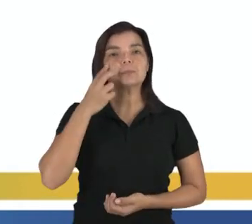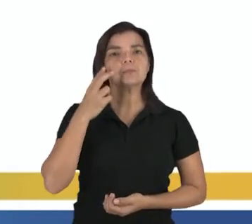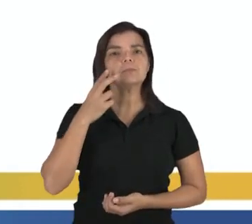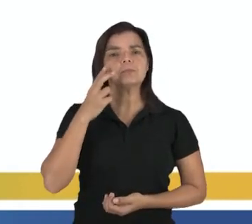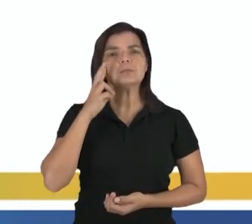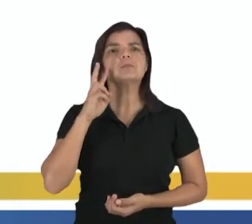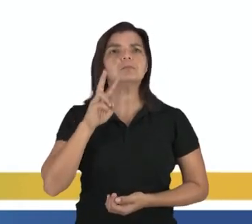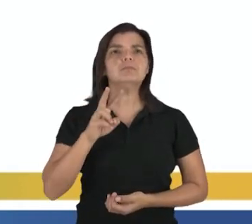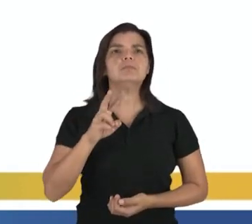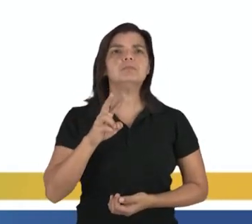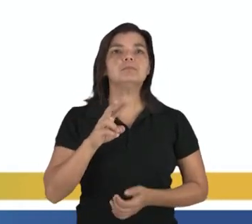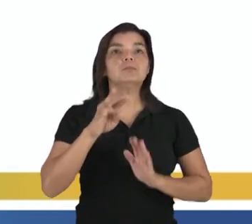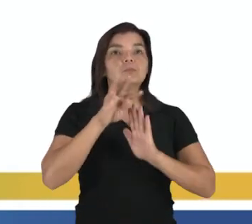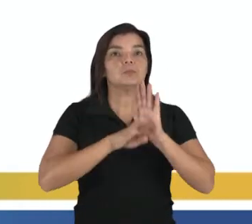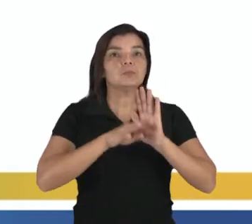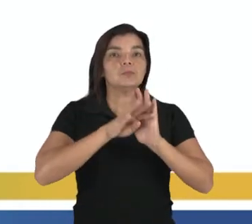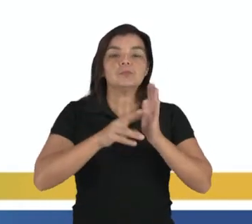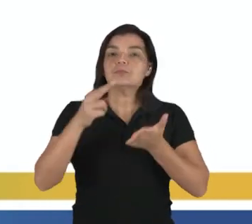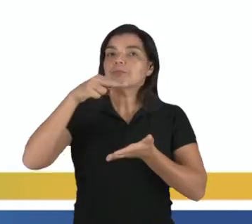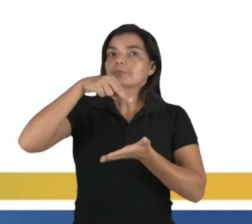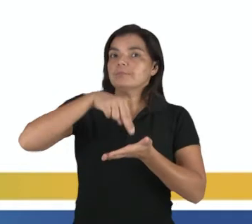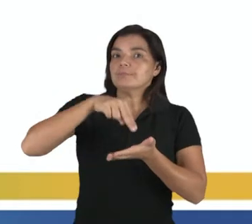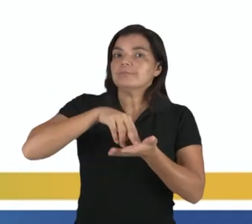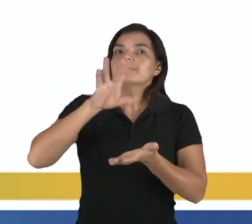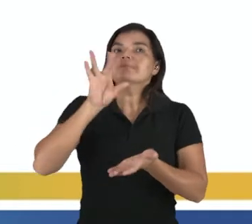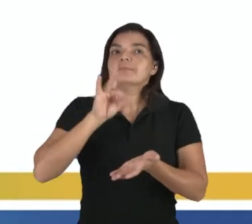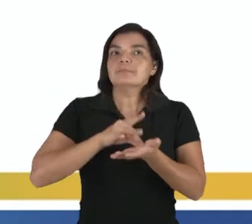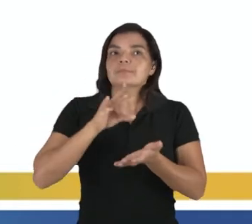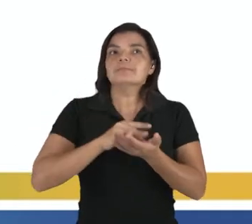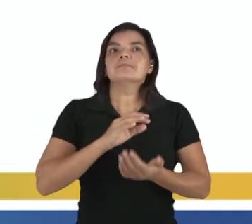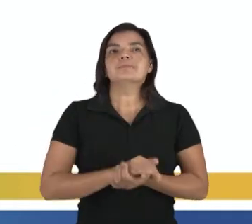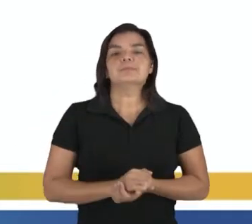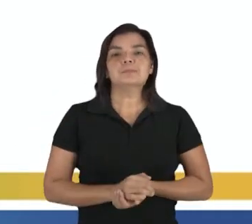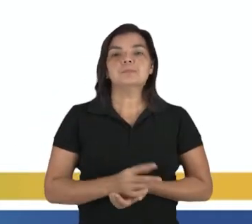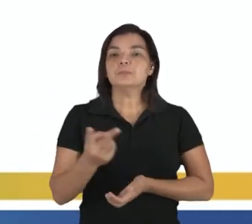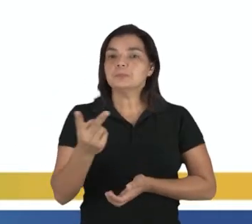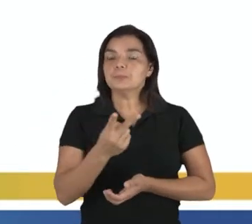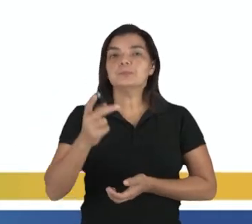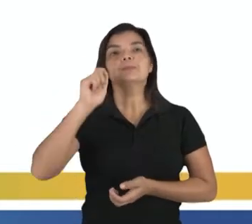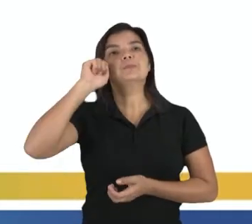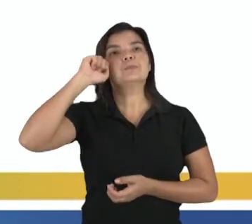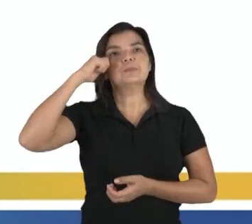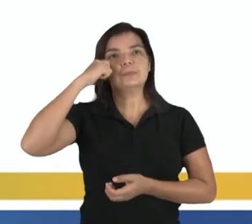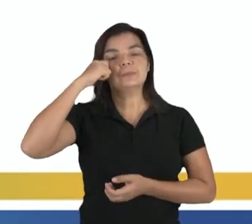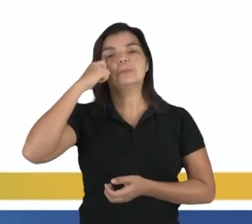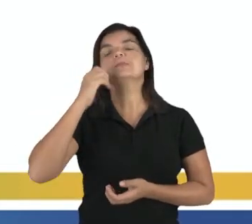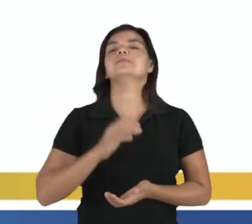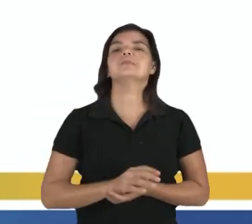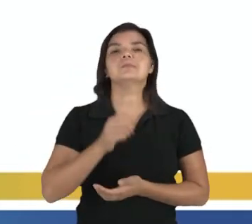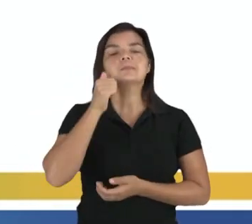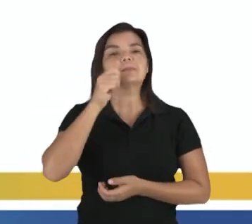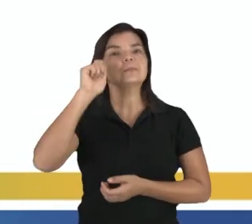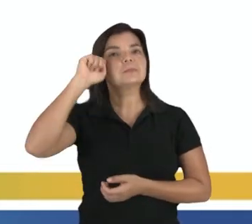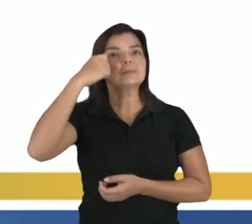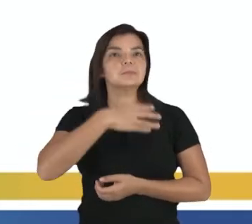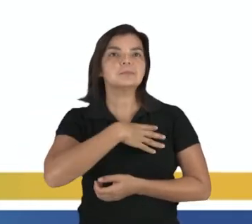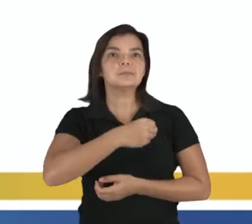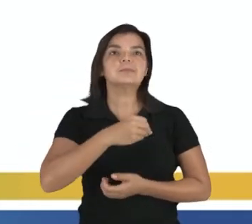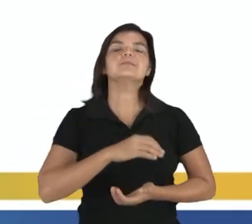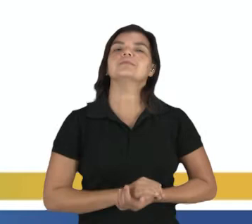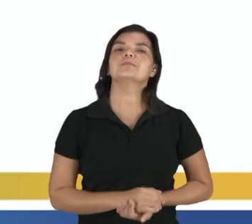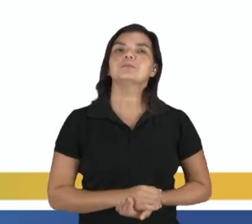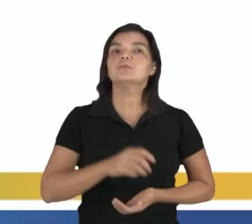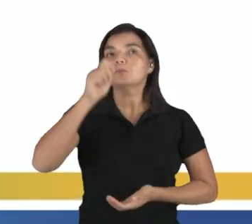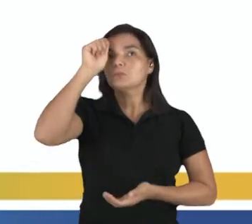Ele evidencia no texto os personagens que são reais, um casal de pretos e a negrinha, que no caso seria a filha